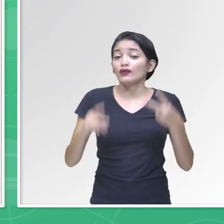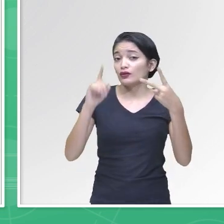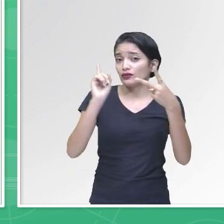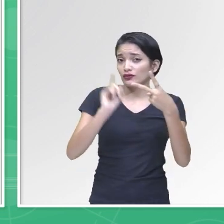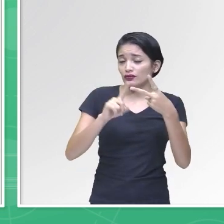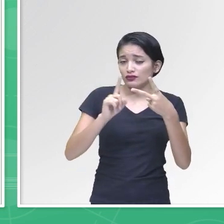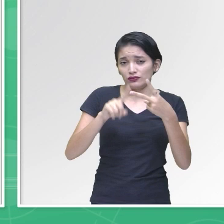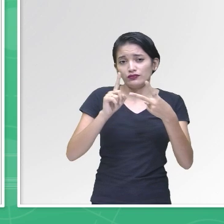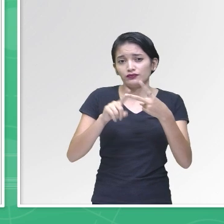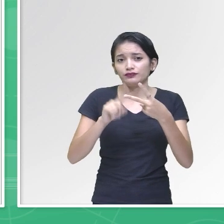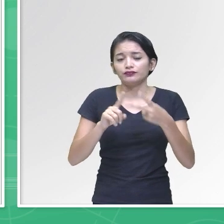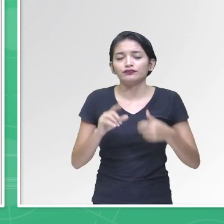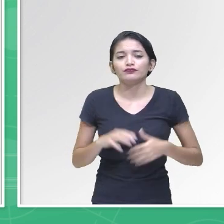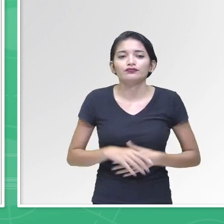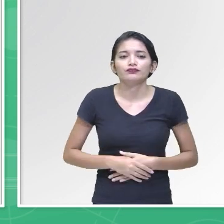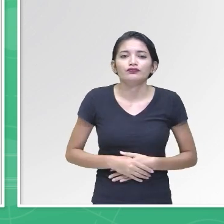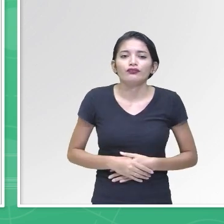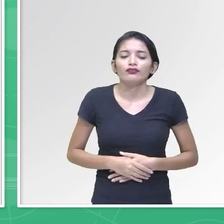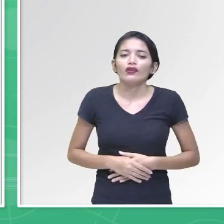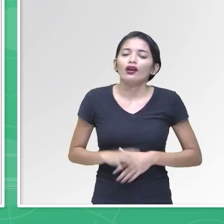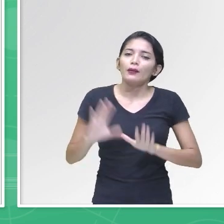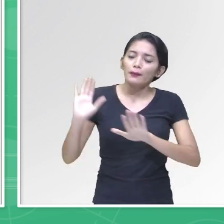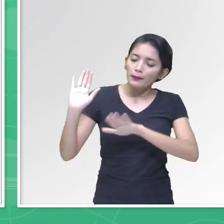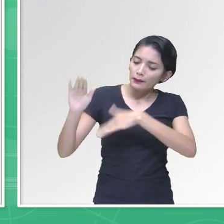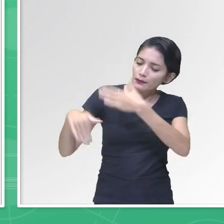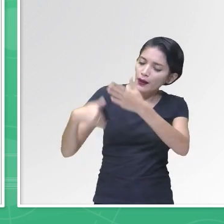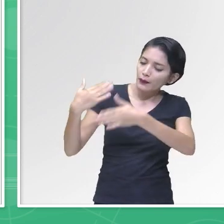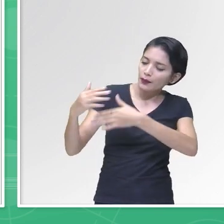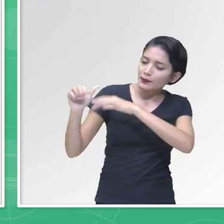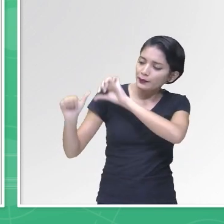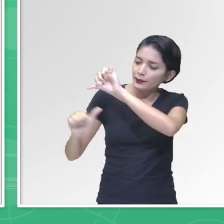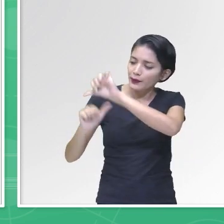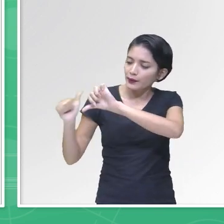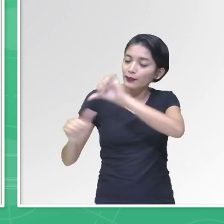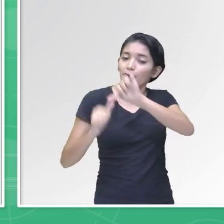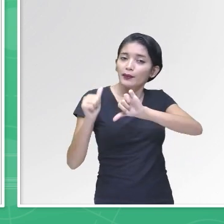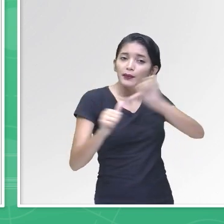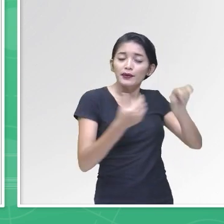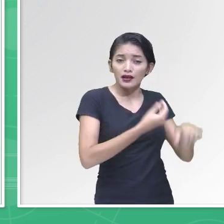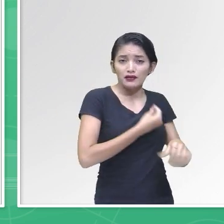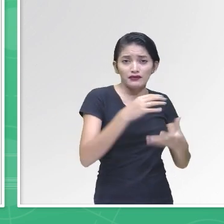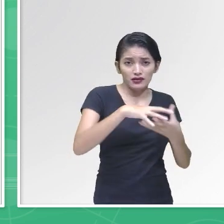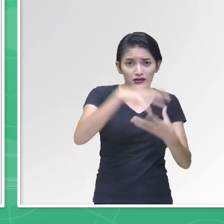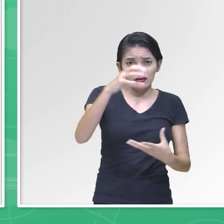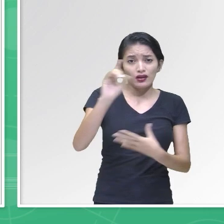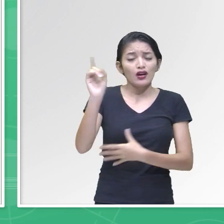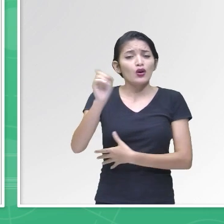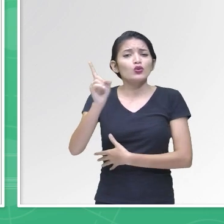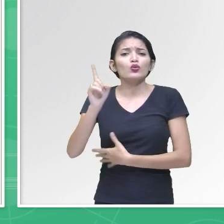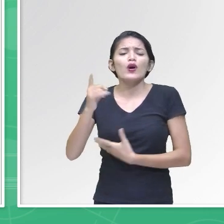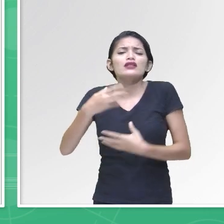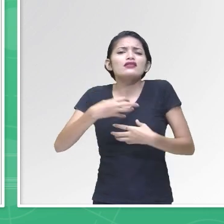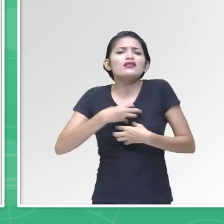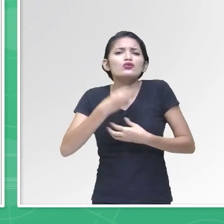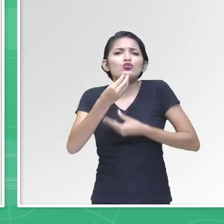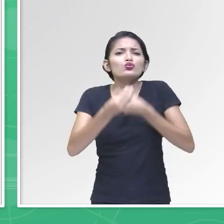seguinte: o processo de transição para a vida adulta não é mais marcado